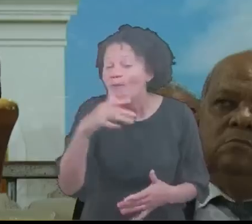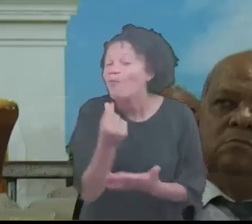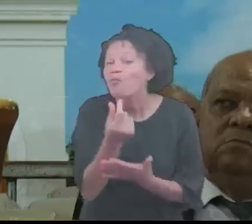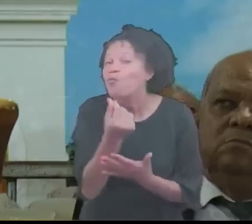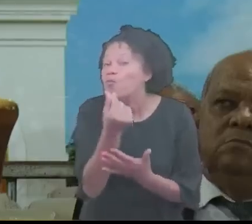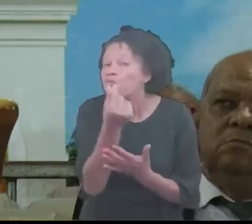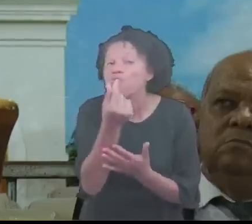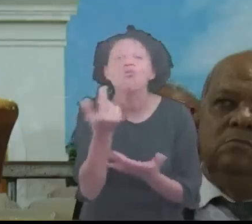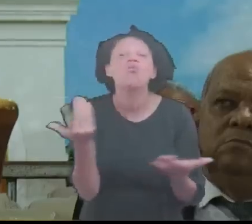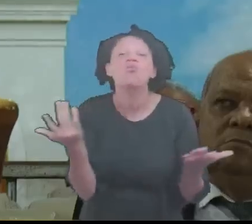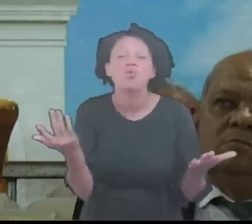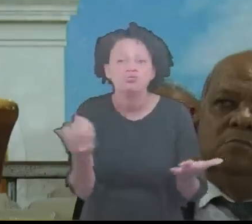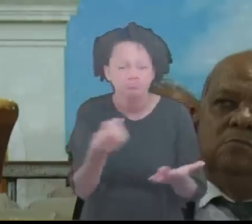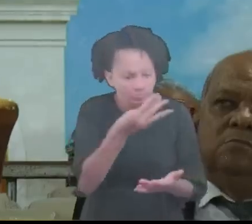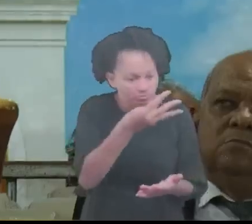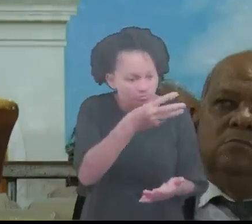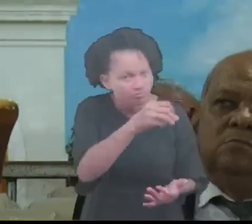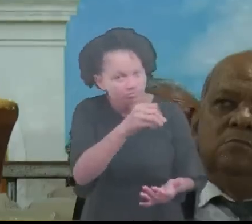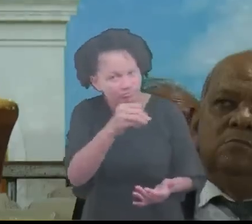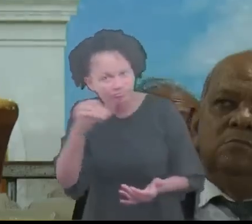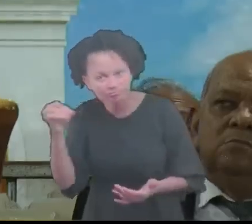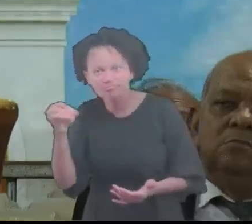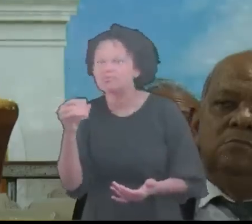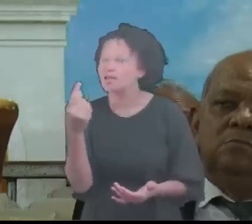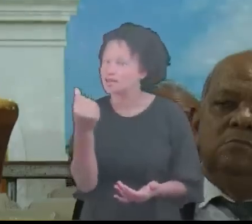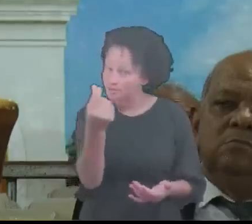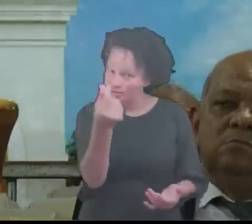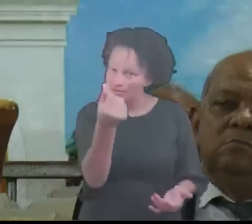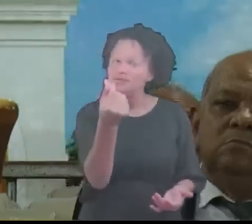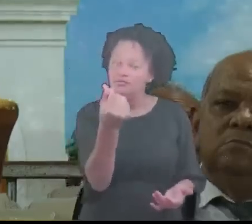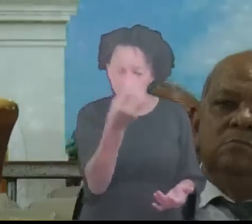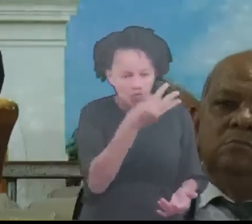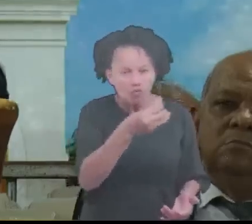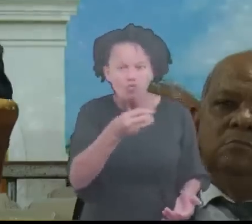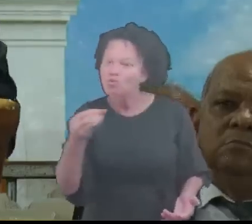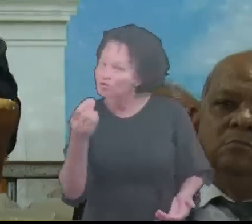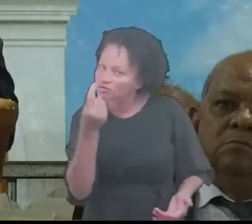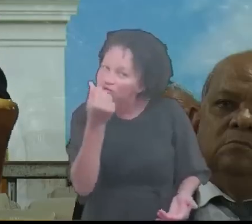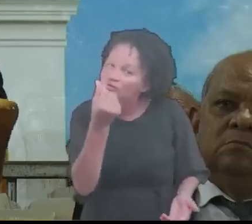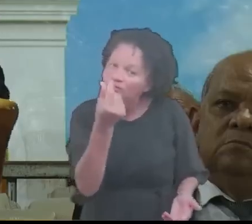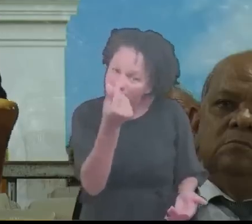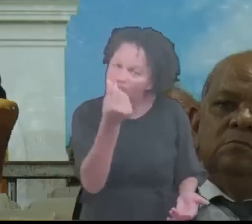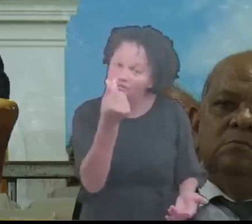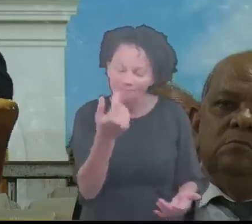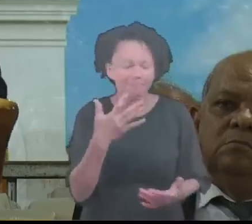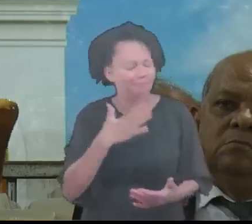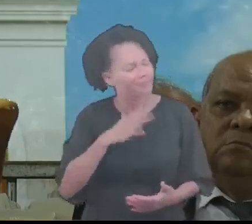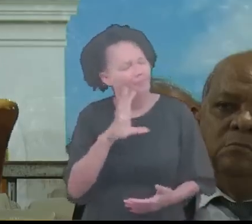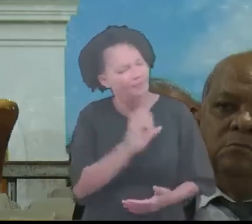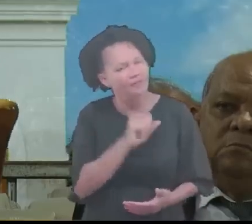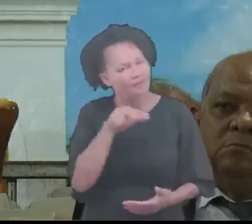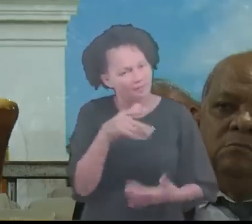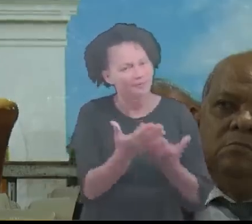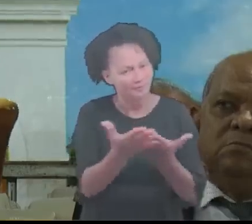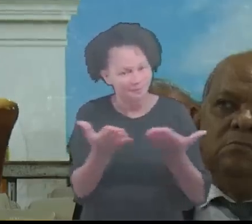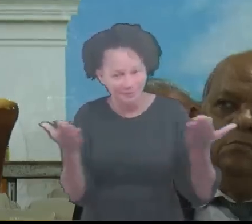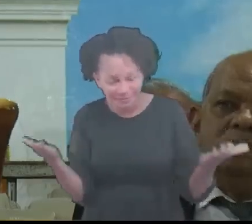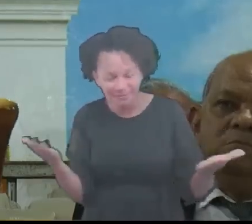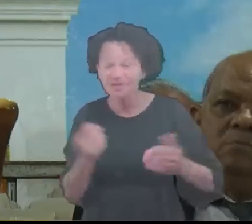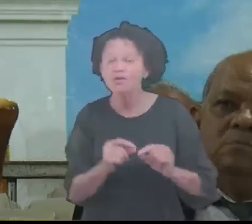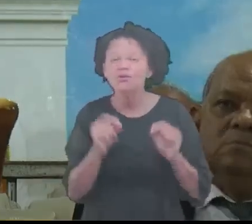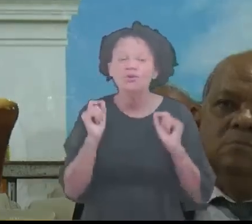perfume custava 300 dinheiros. 300 dinheiros, meus amados irmãos,